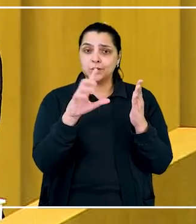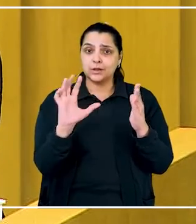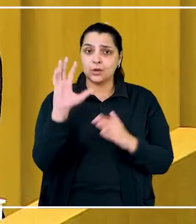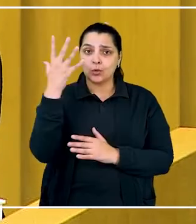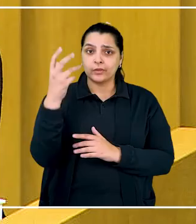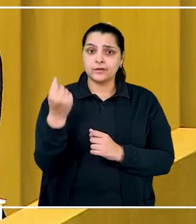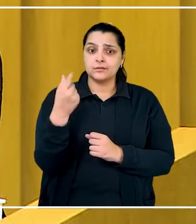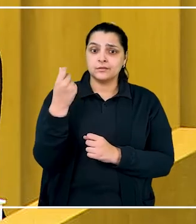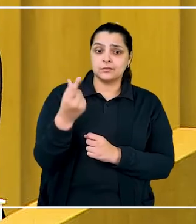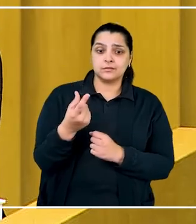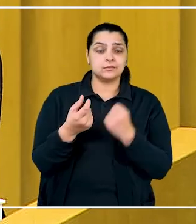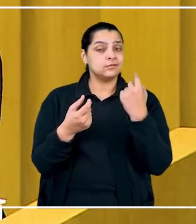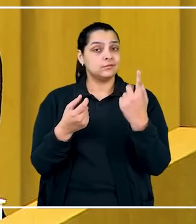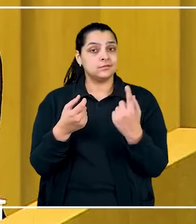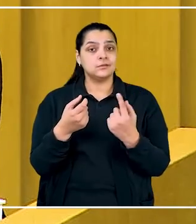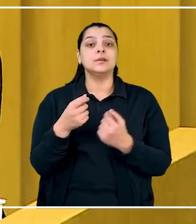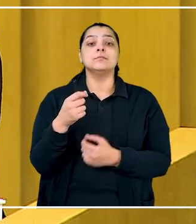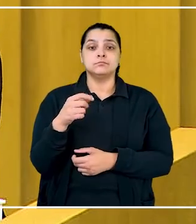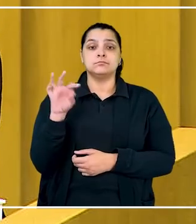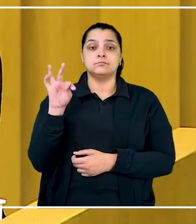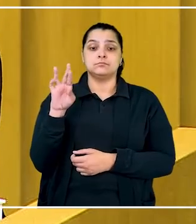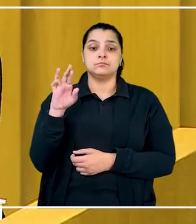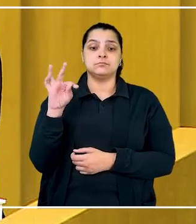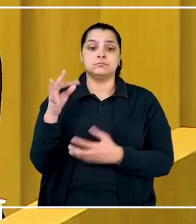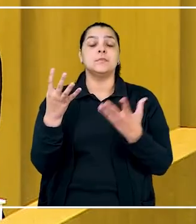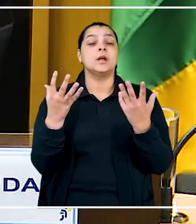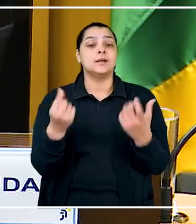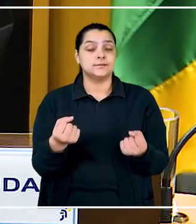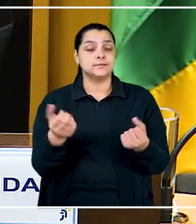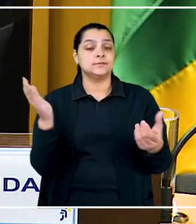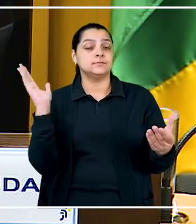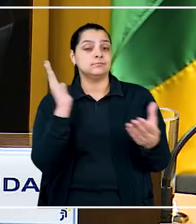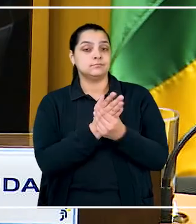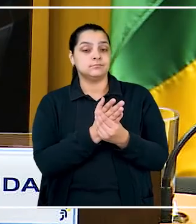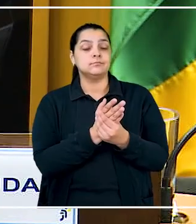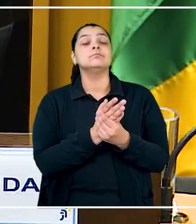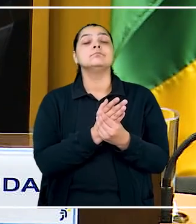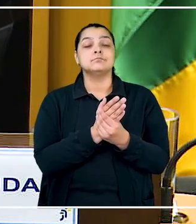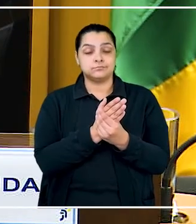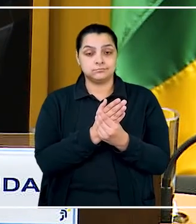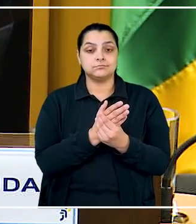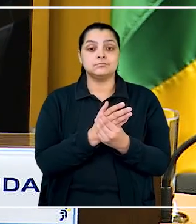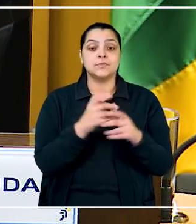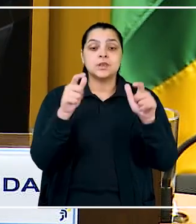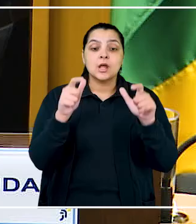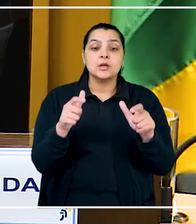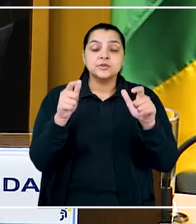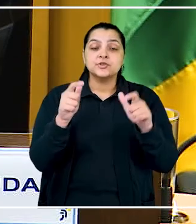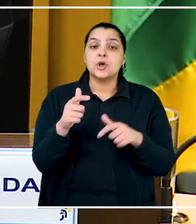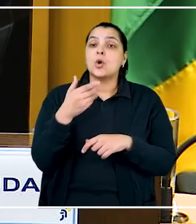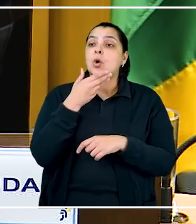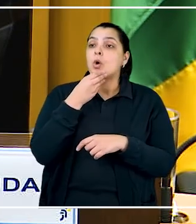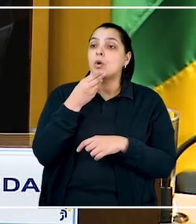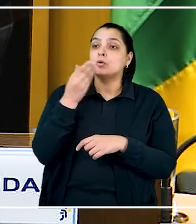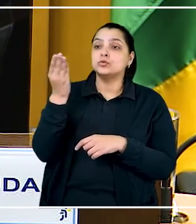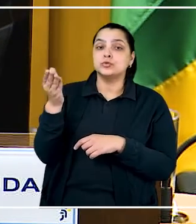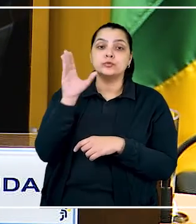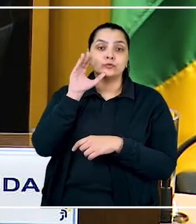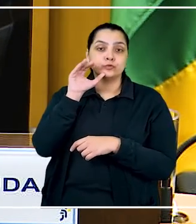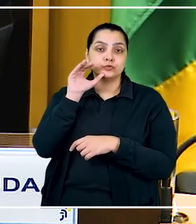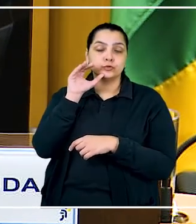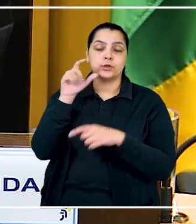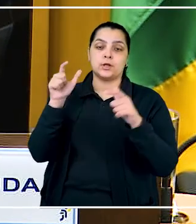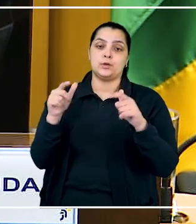situações excepcionais, os regionais têm considerado válido o ajuizamento da ação trabalhista na região de domicílio